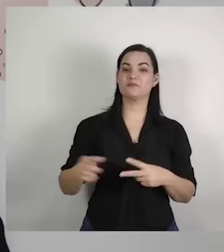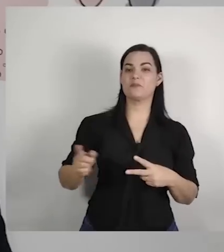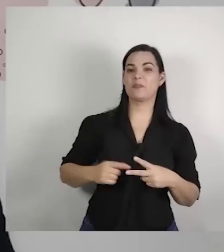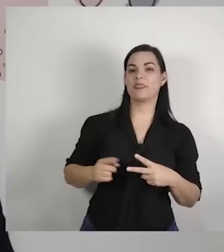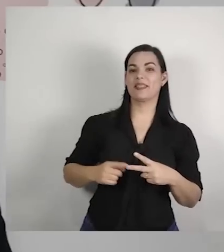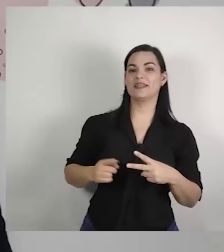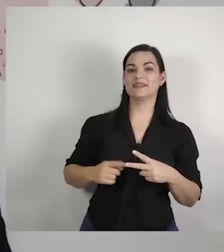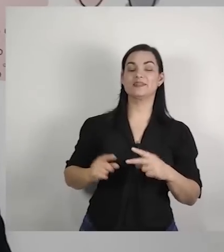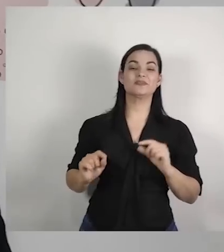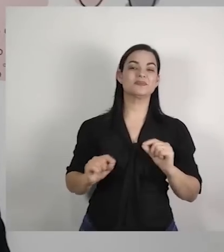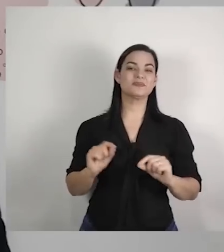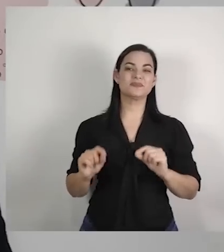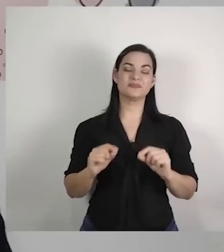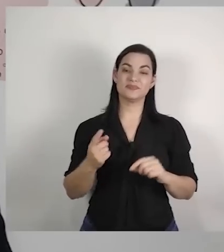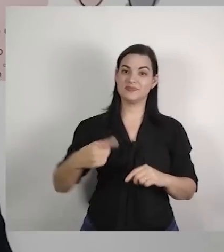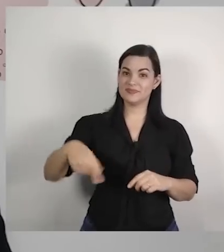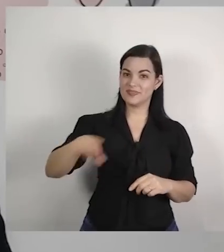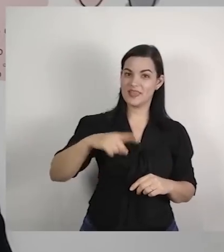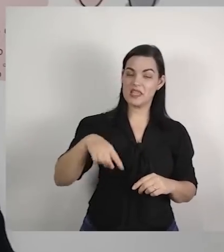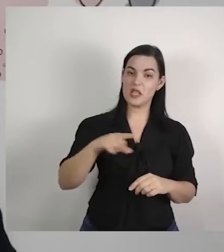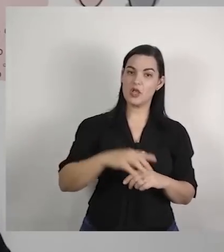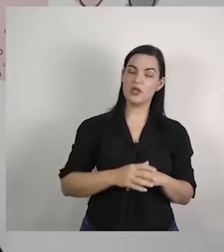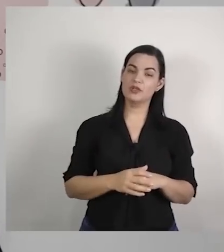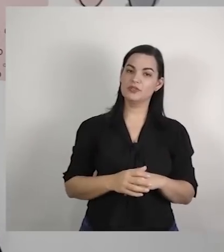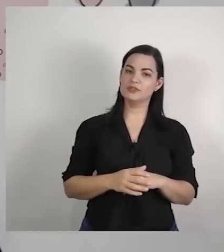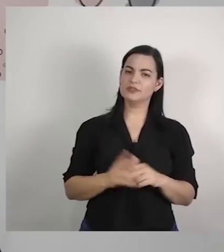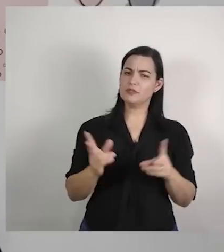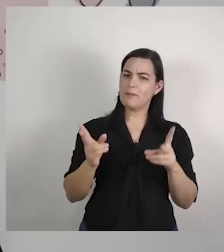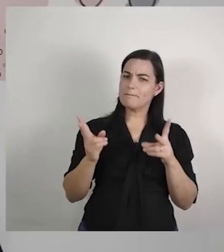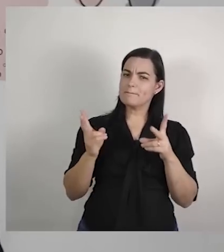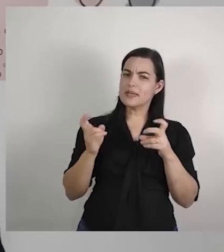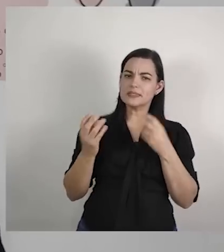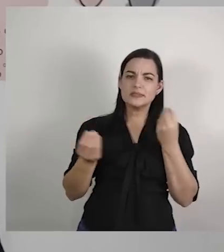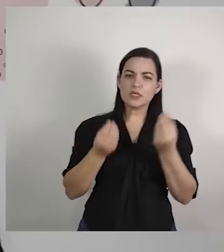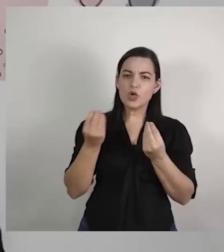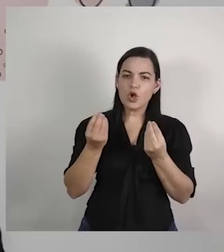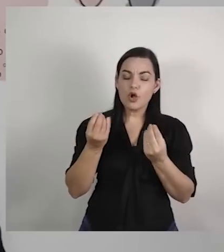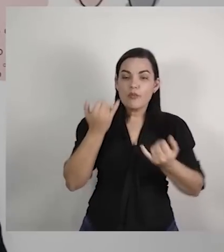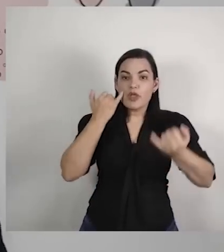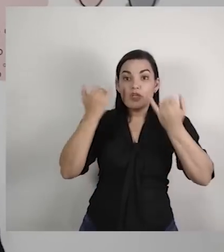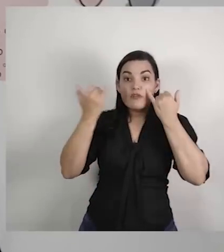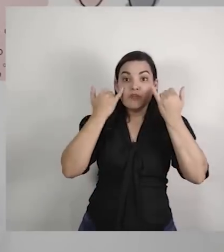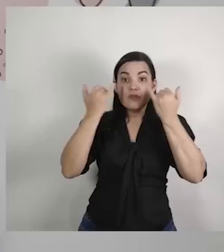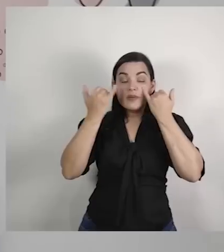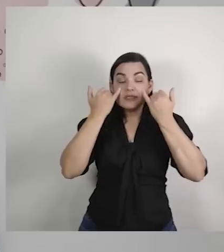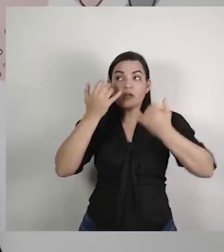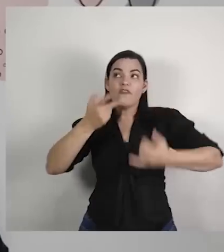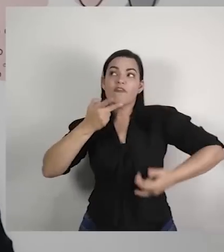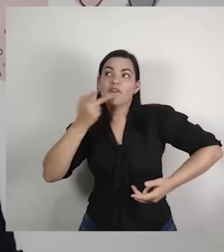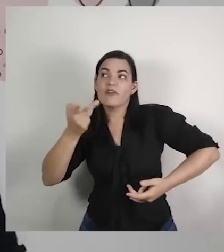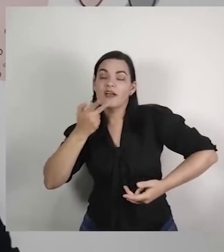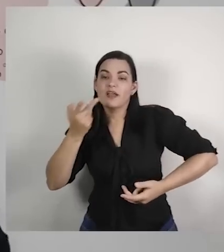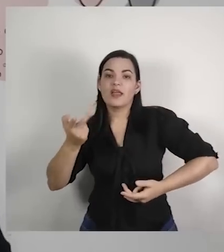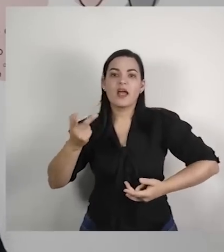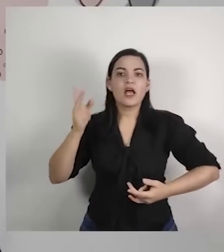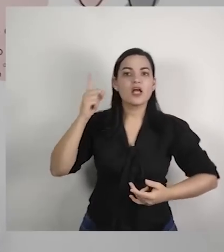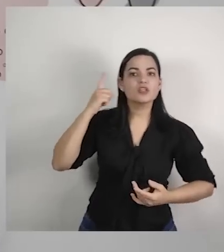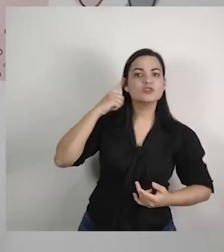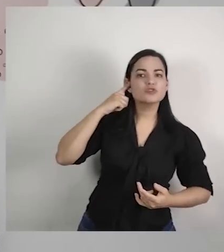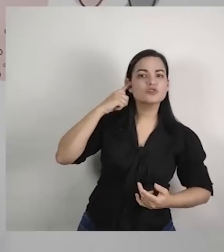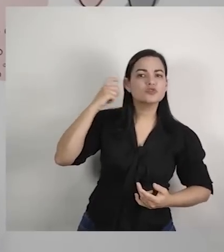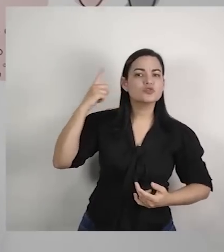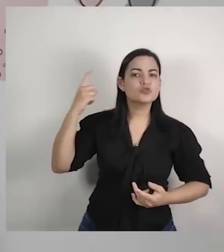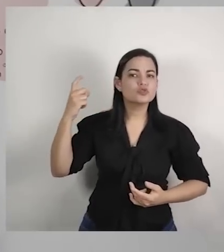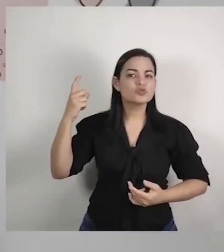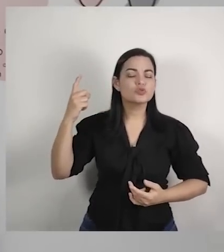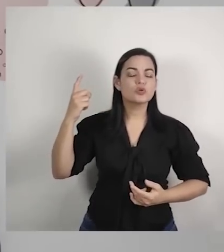bom? A segunda proposta que eu tenho é para que vocês percebam como que essa informação, essa fala, esse